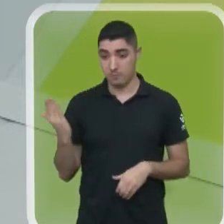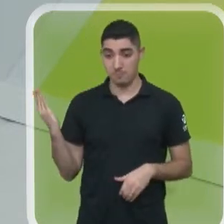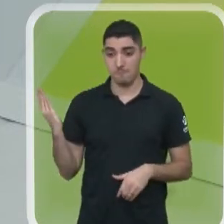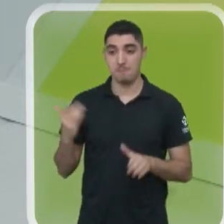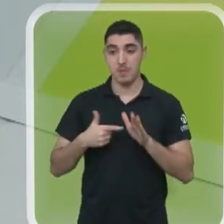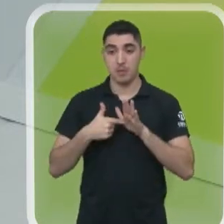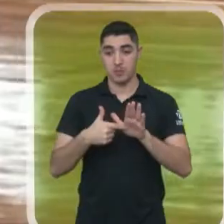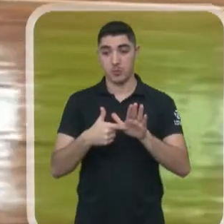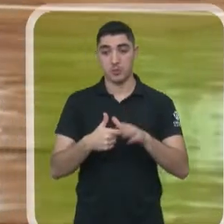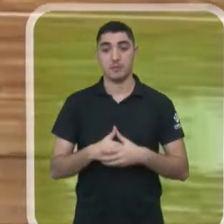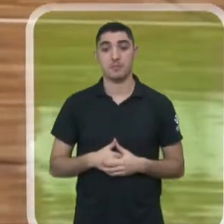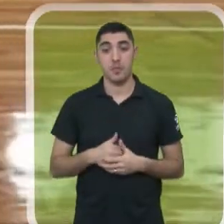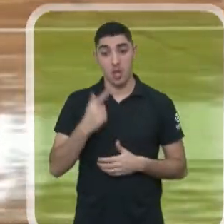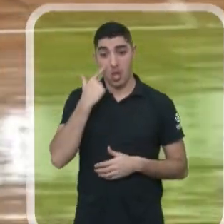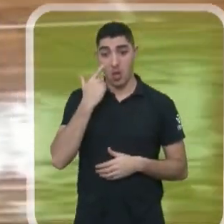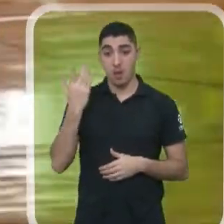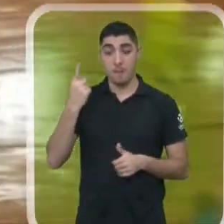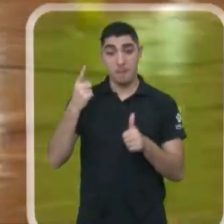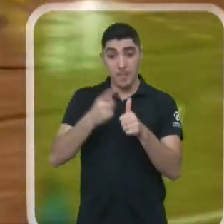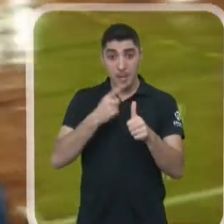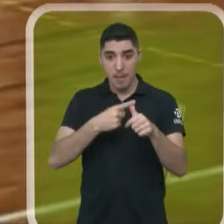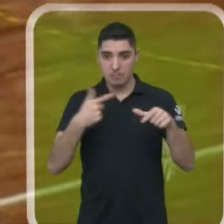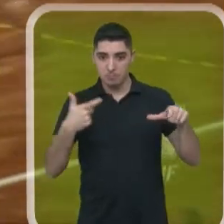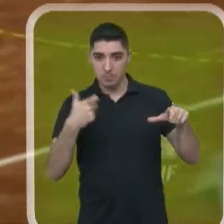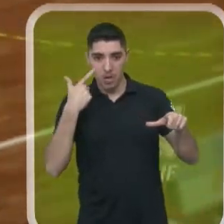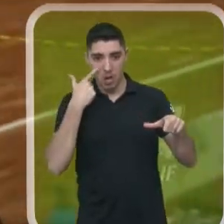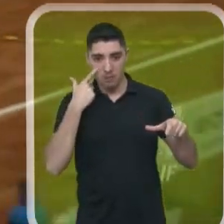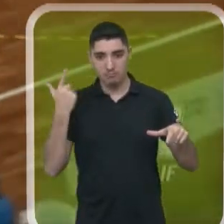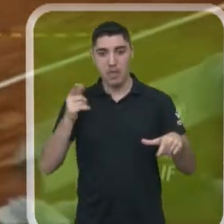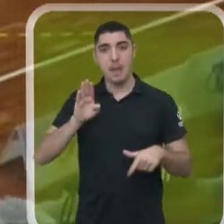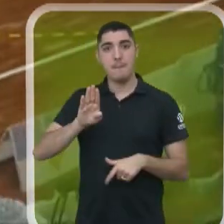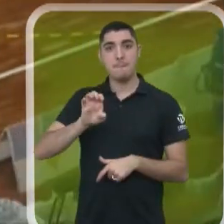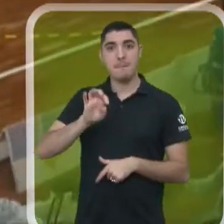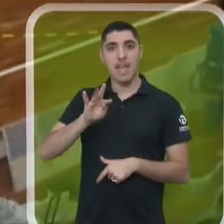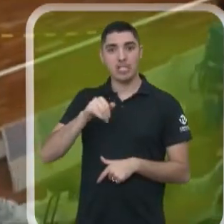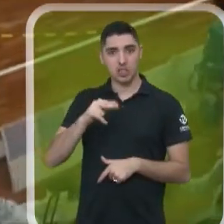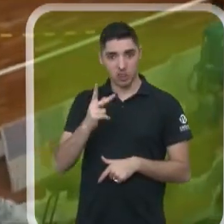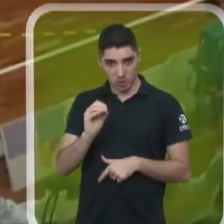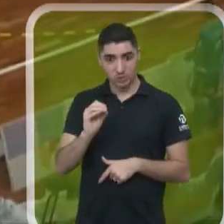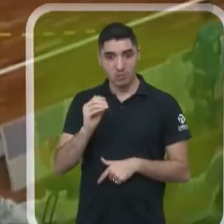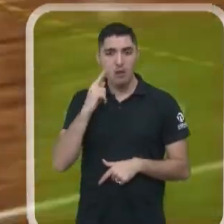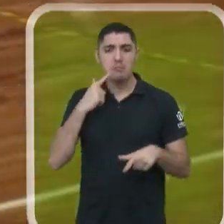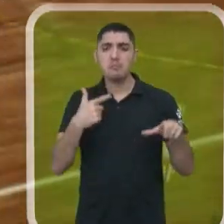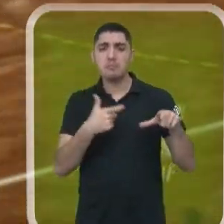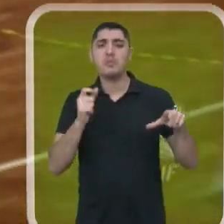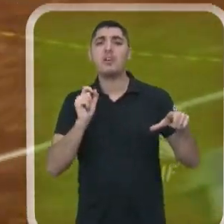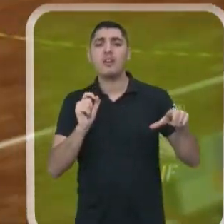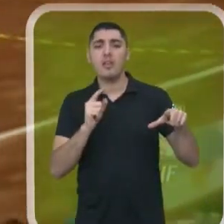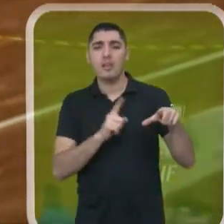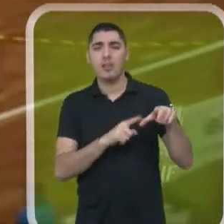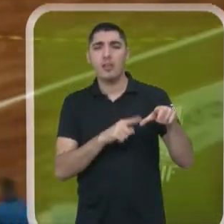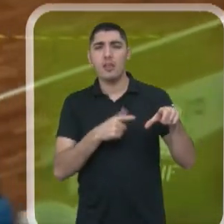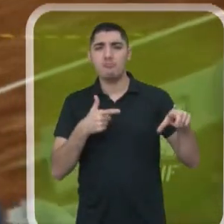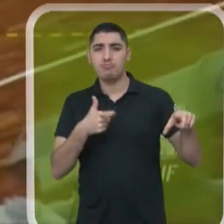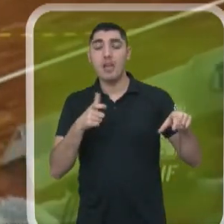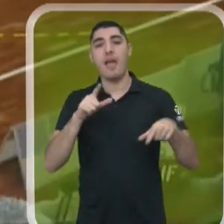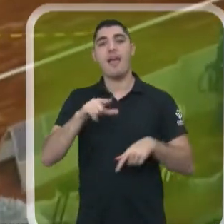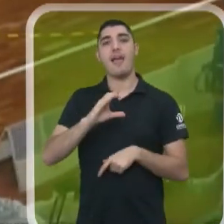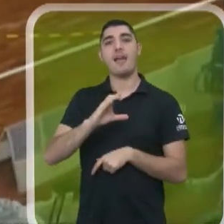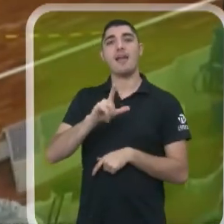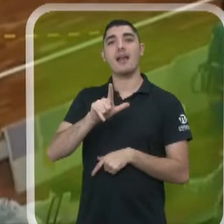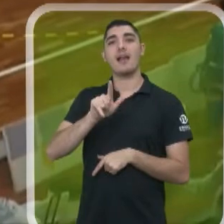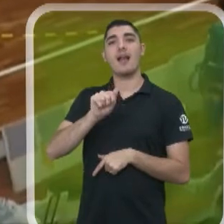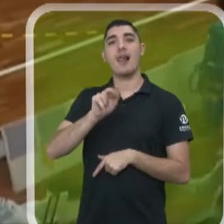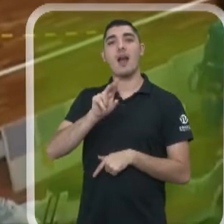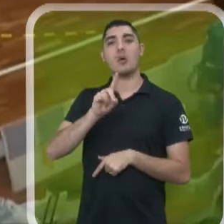todo mundo ver olha aí ó primeiro gol passe do Betinho e aí Quem fez o gol meu amor O Passo do Betinho foi o Claudinho